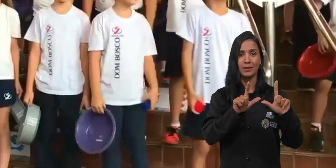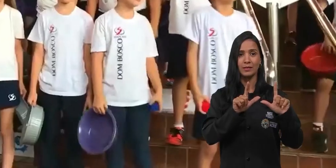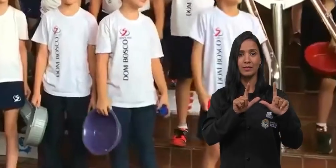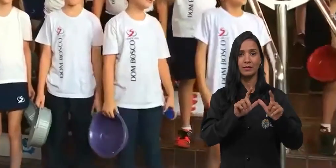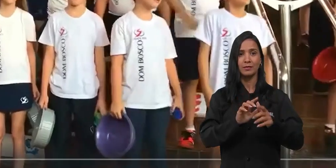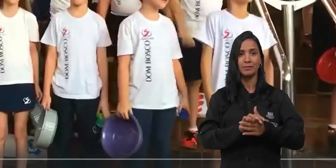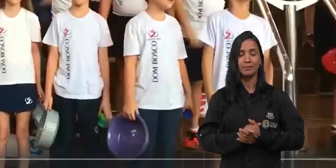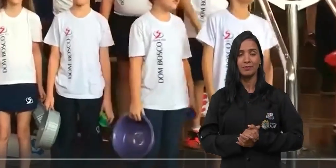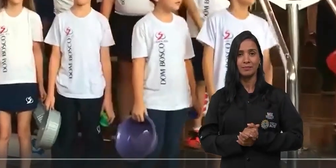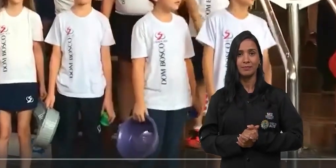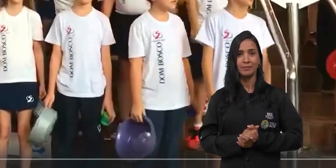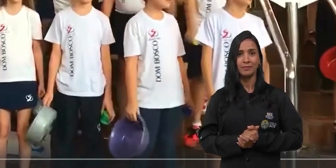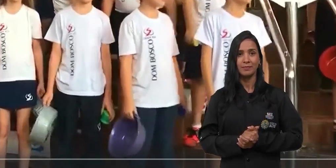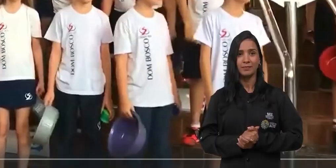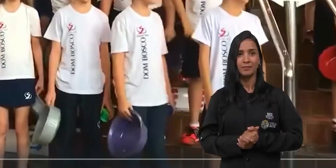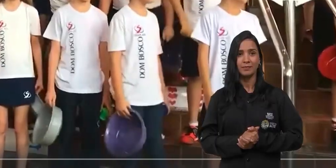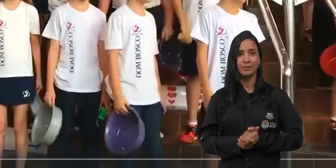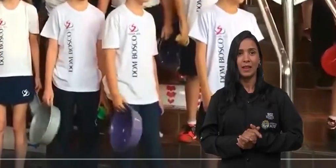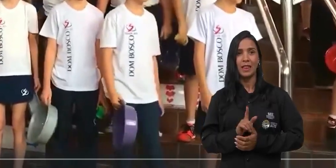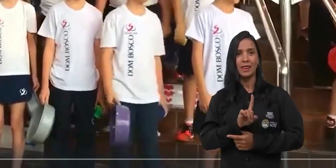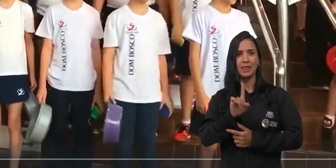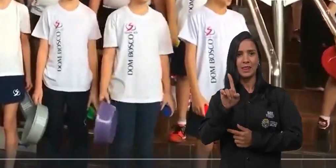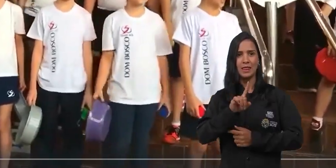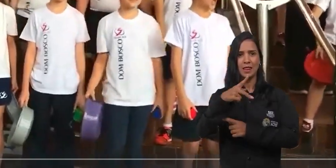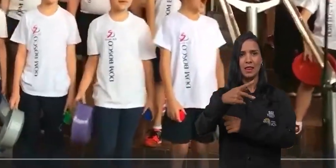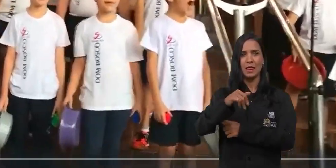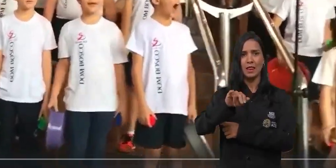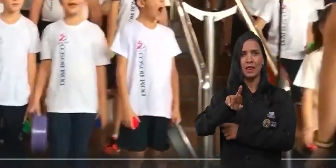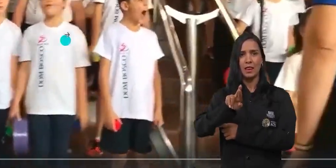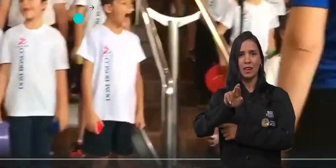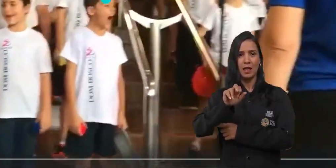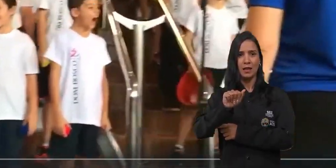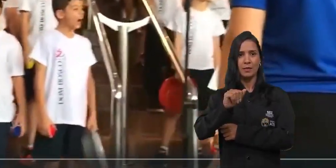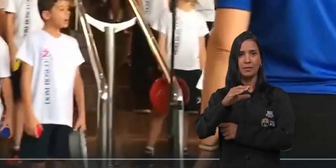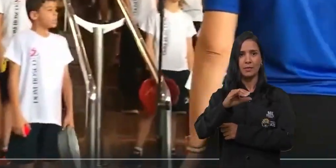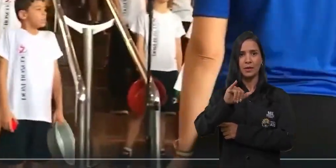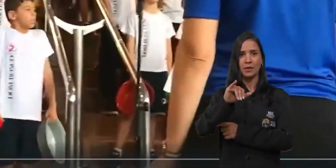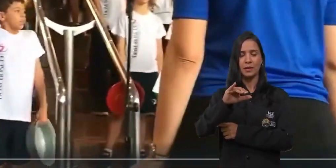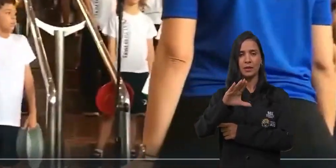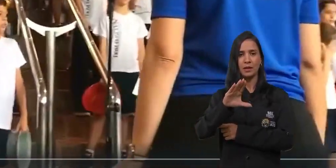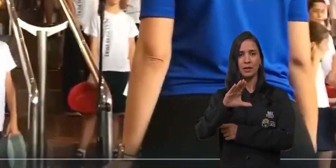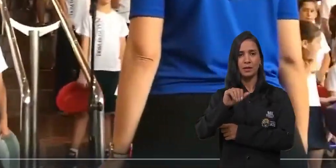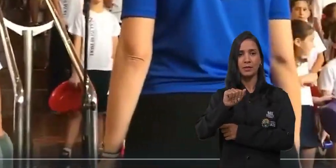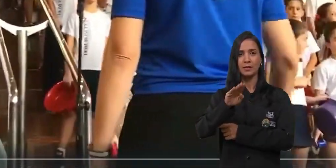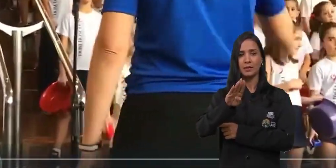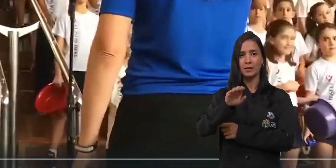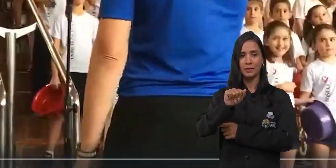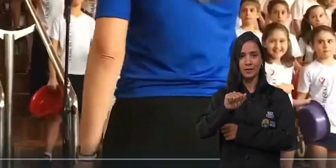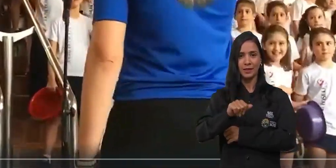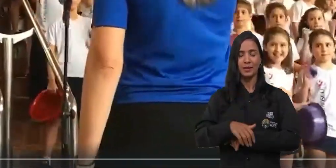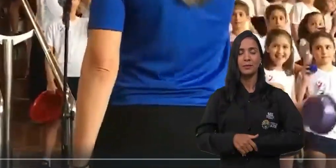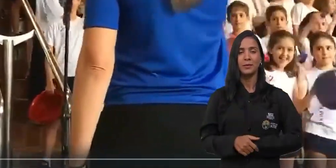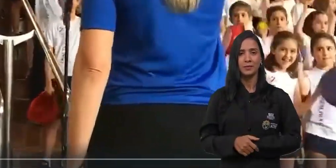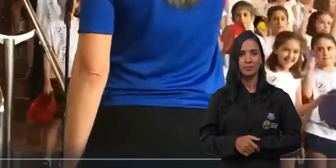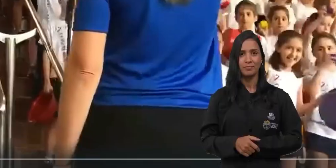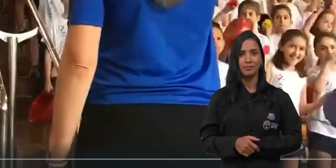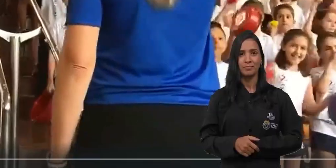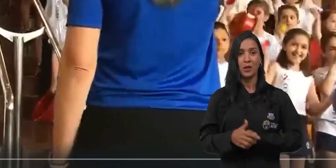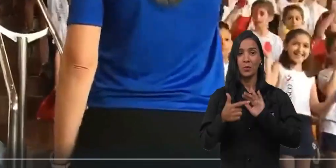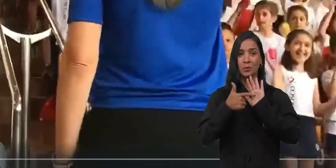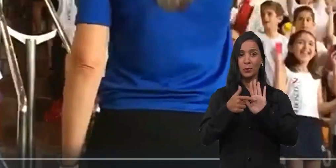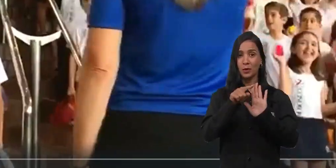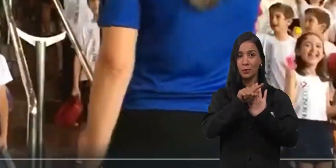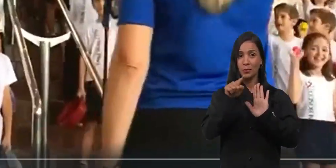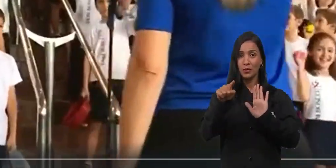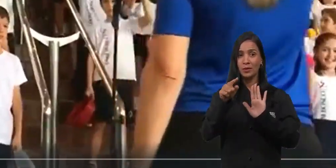escola lá em Piracicaba. Deixa eu mostrar aqui para vocês, para que você